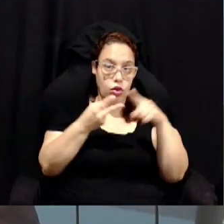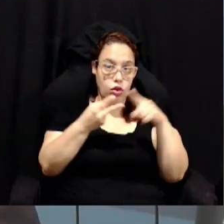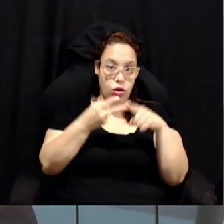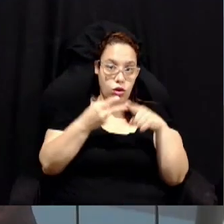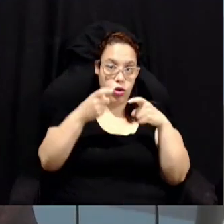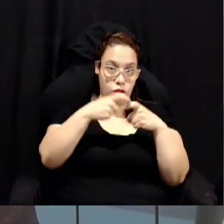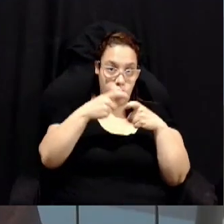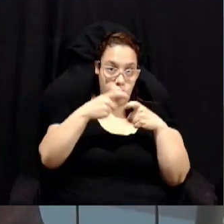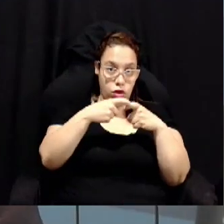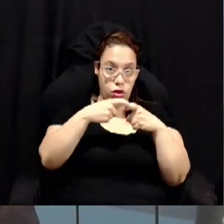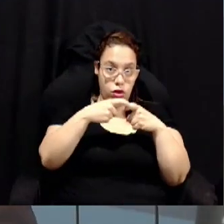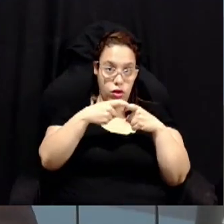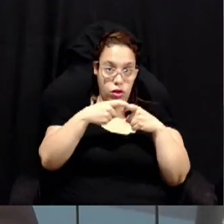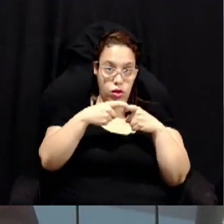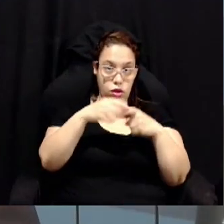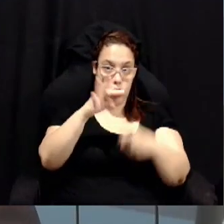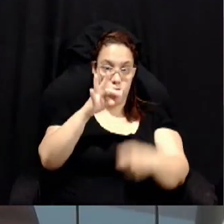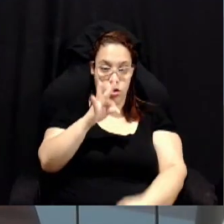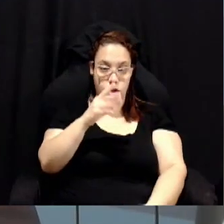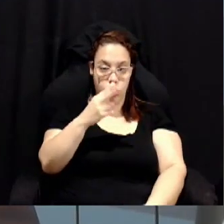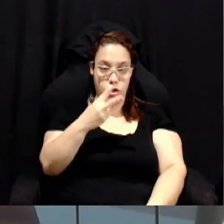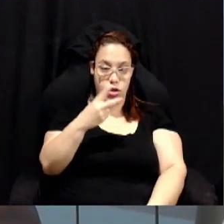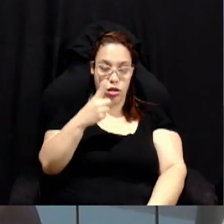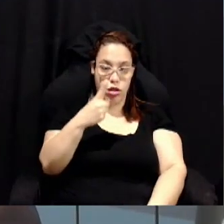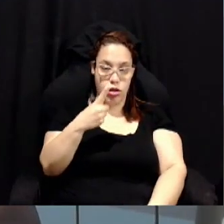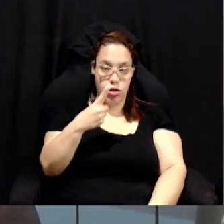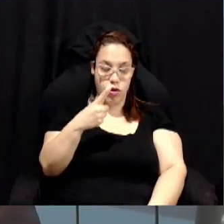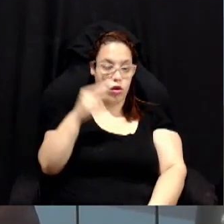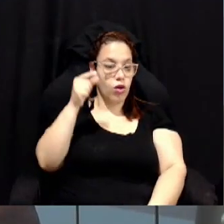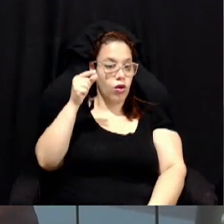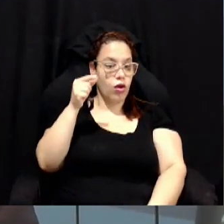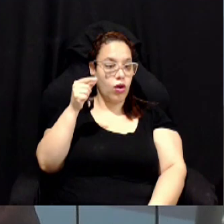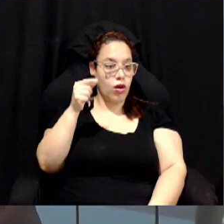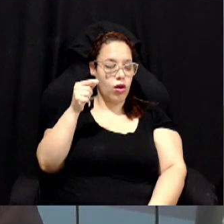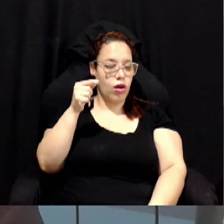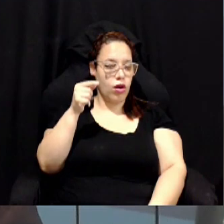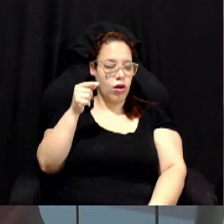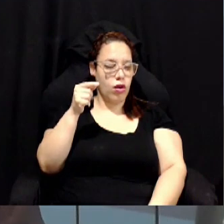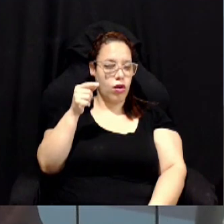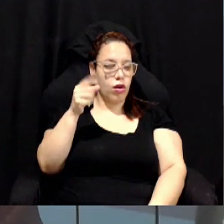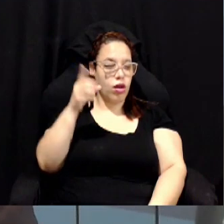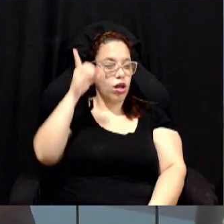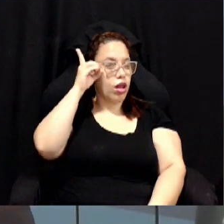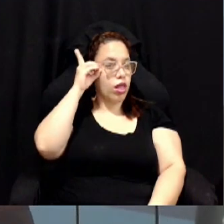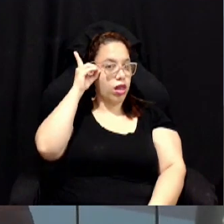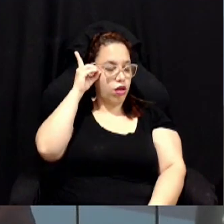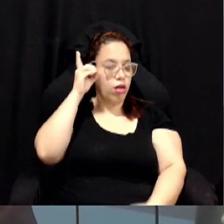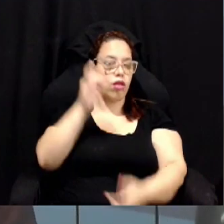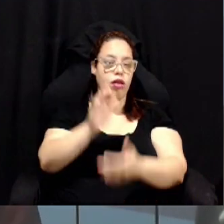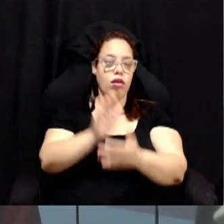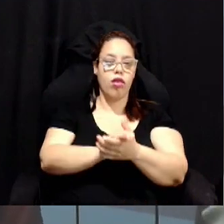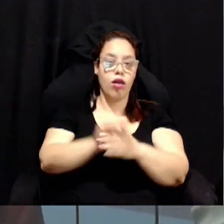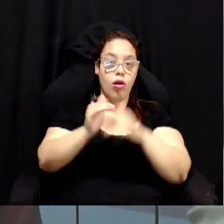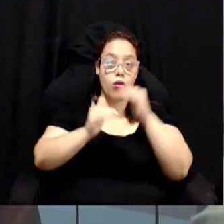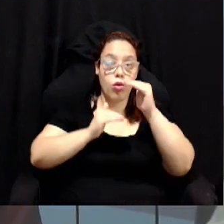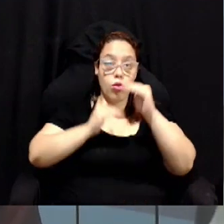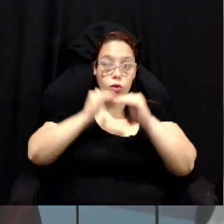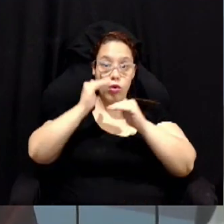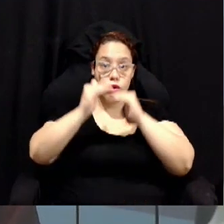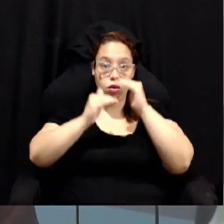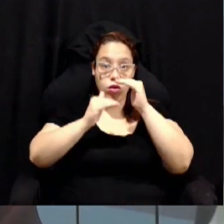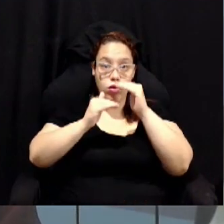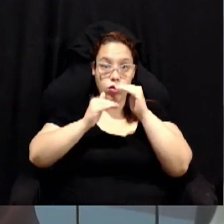trissomia 21, que é a síndrome de Down, e durante o processo, a superintendente